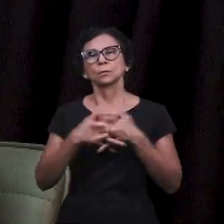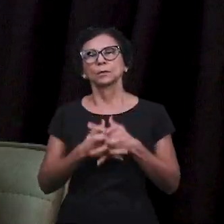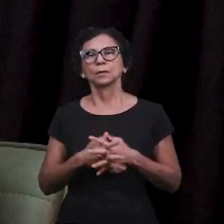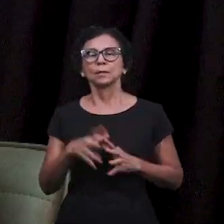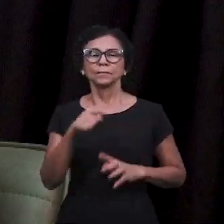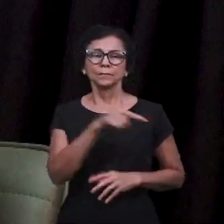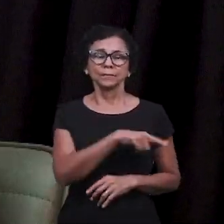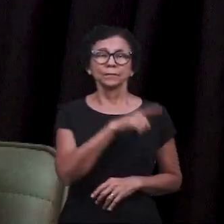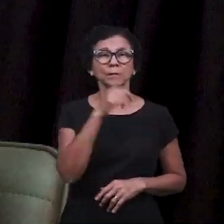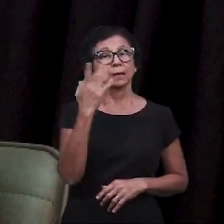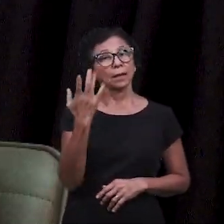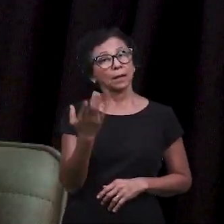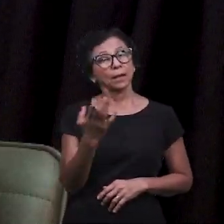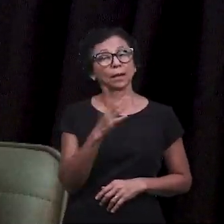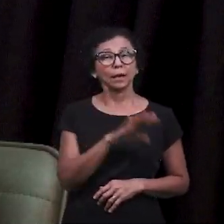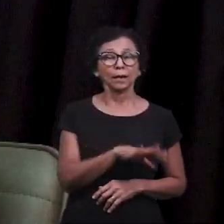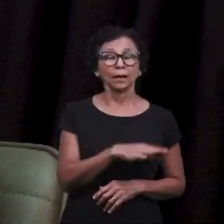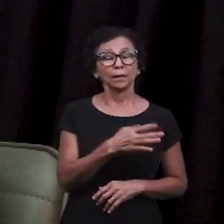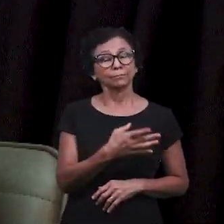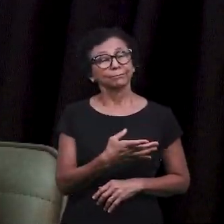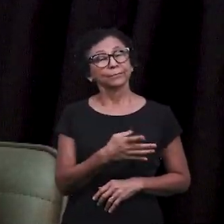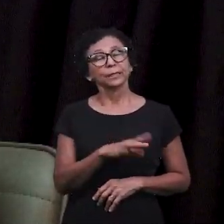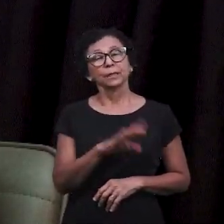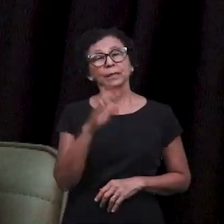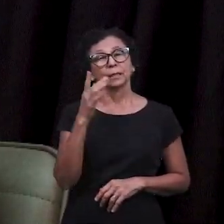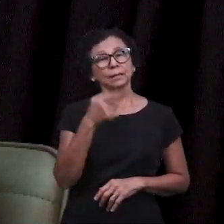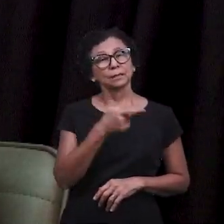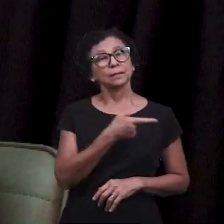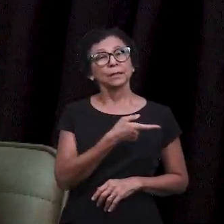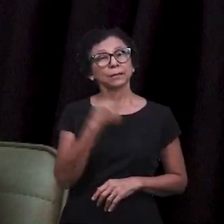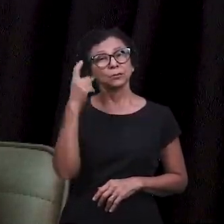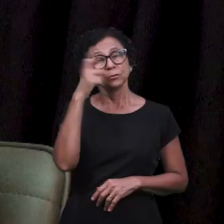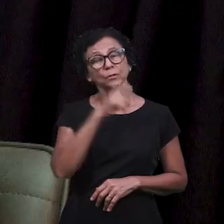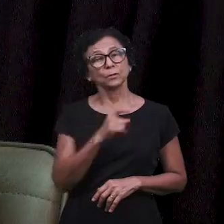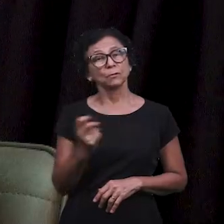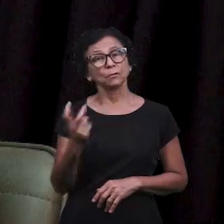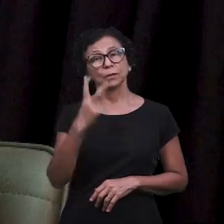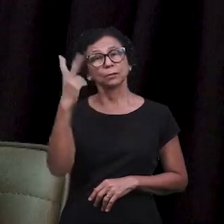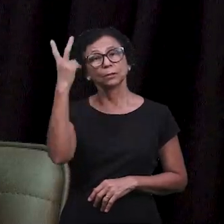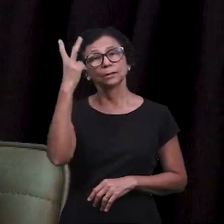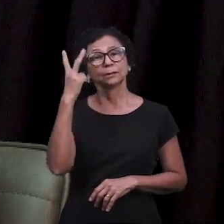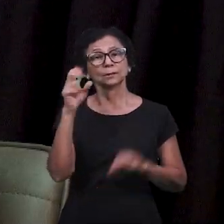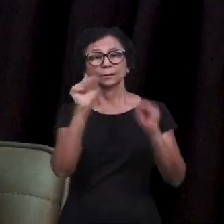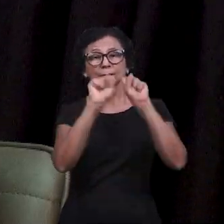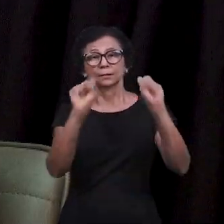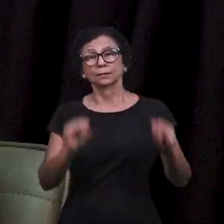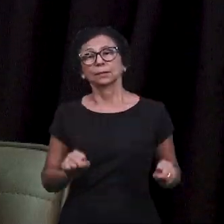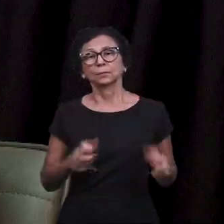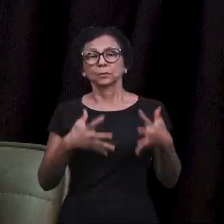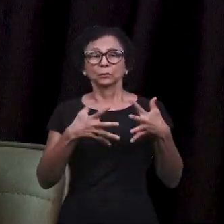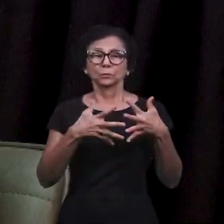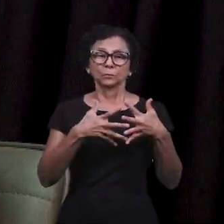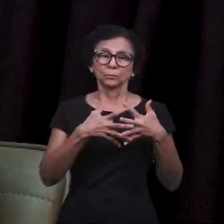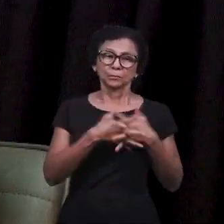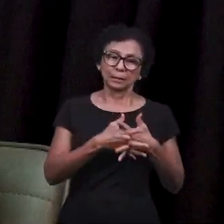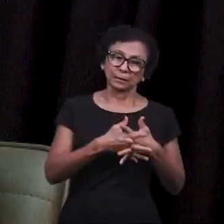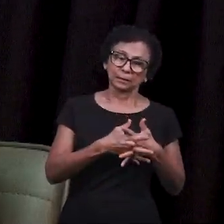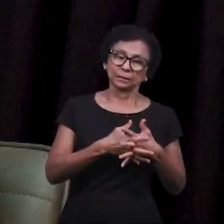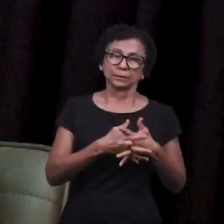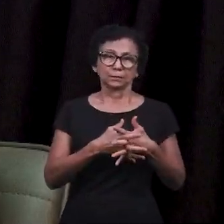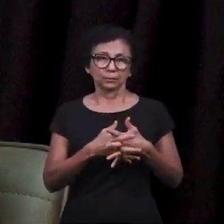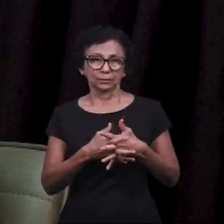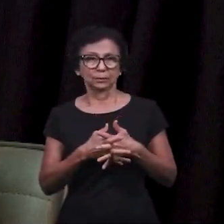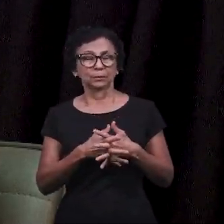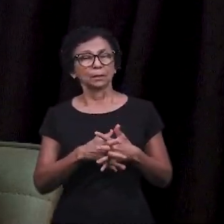ainda valorizam um programa de compliance. A gente percebe que ainda é uma tendência que eles estejam disseminados em grandes